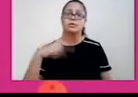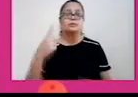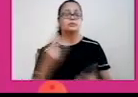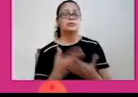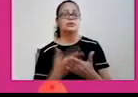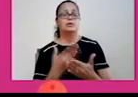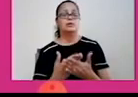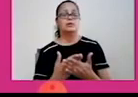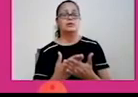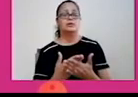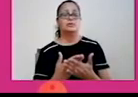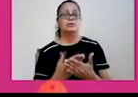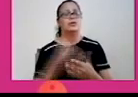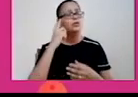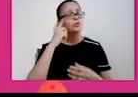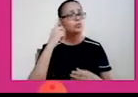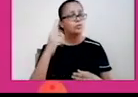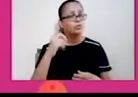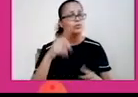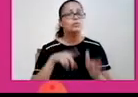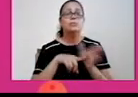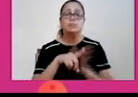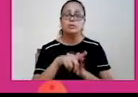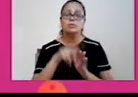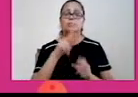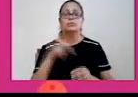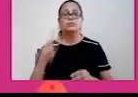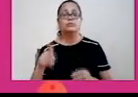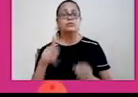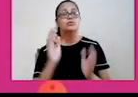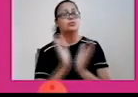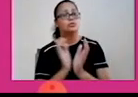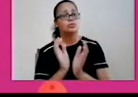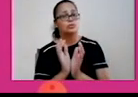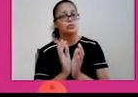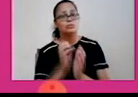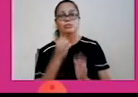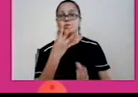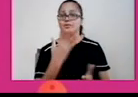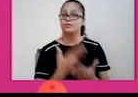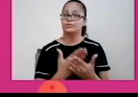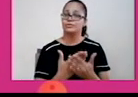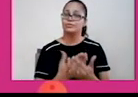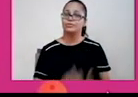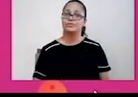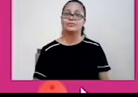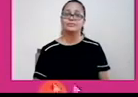próximas aulas. Qualquer dúvida, direcionem ao tutor do grupo de vocês, bons estudos.